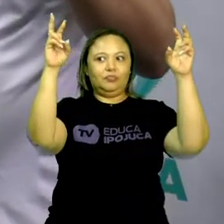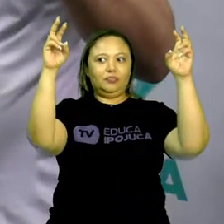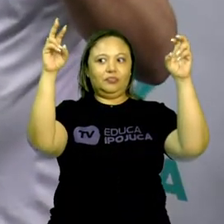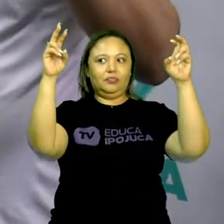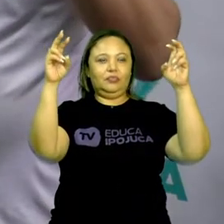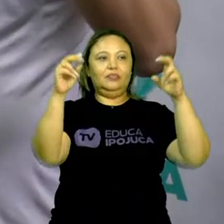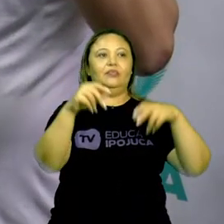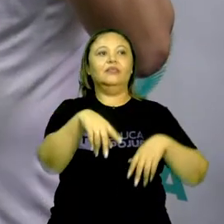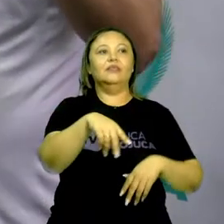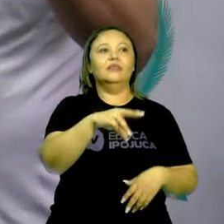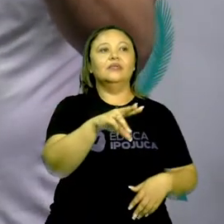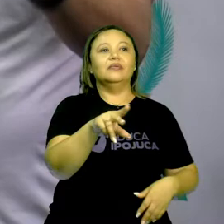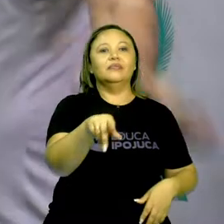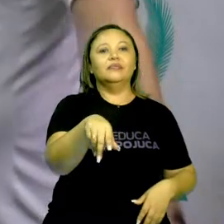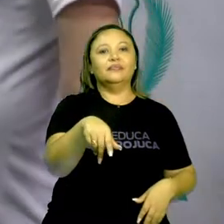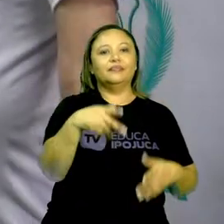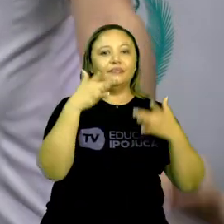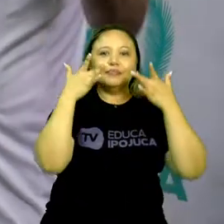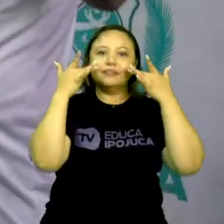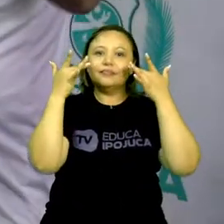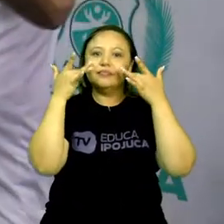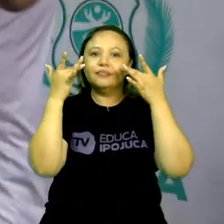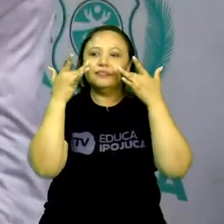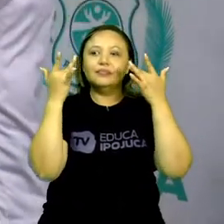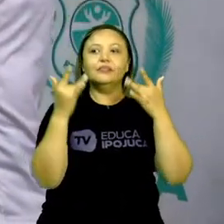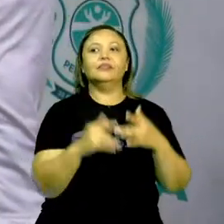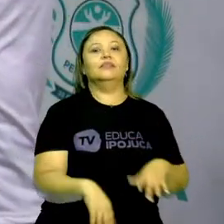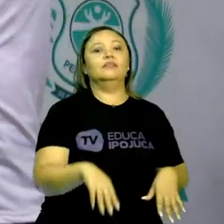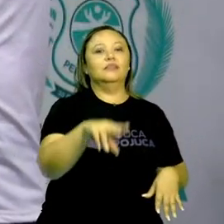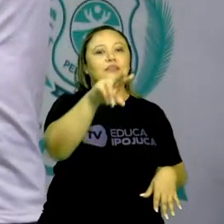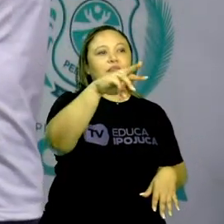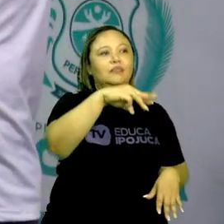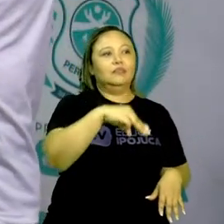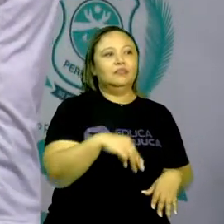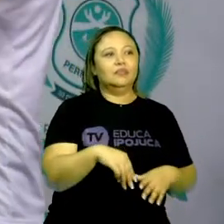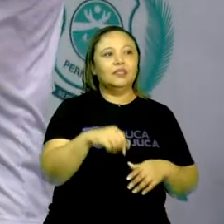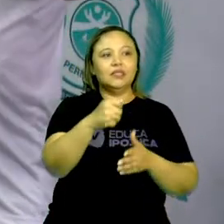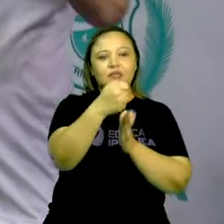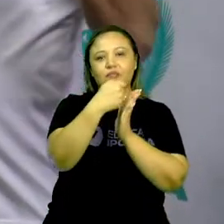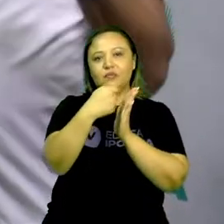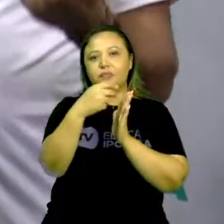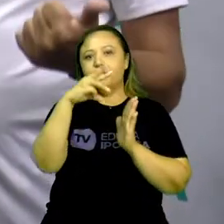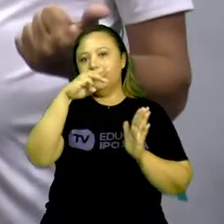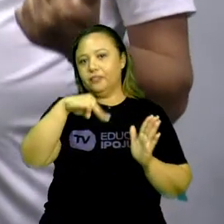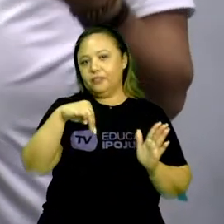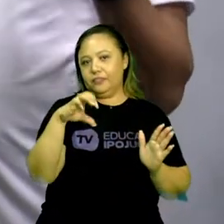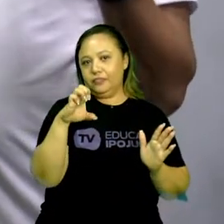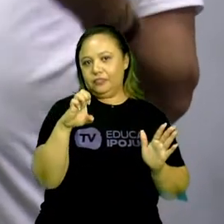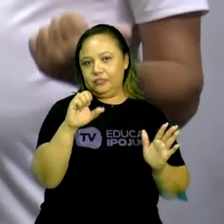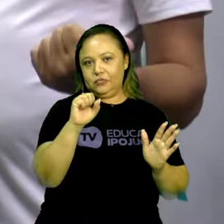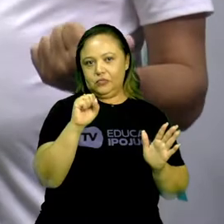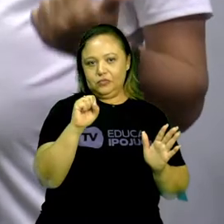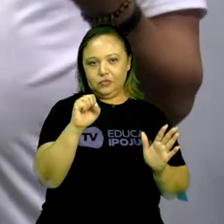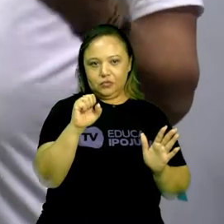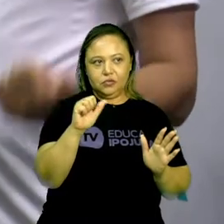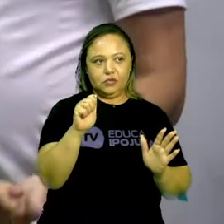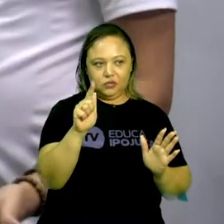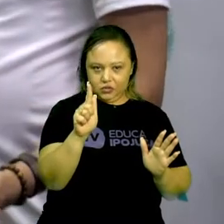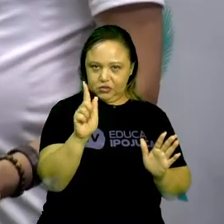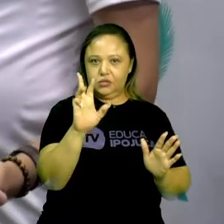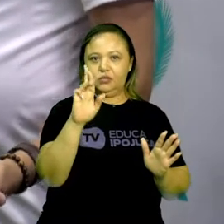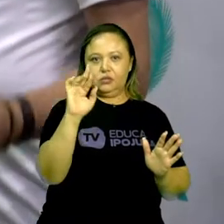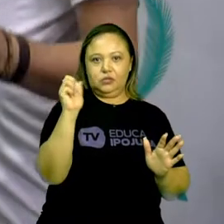exemplo de teatro que ganha o cinema e ganha a TV. Foi escrita em 1596 por Shakespeare,